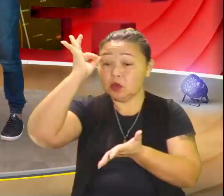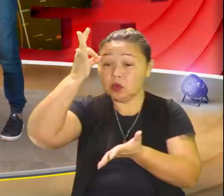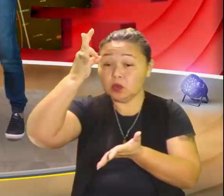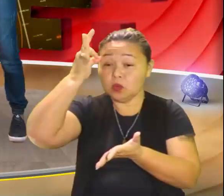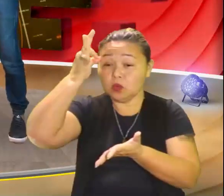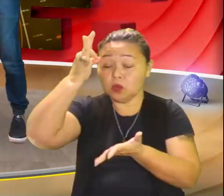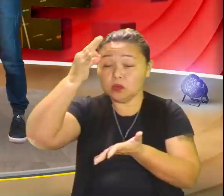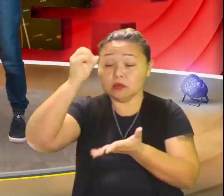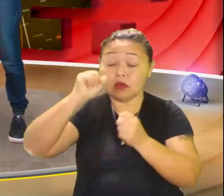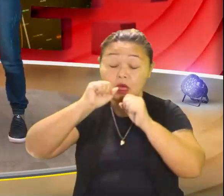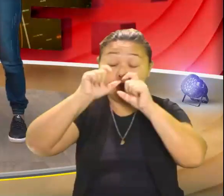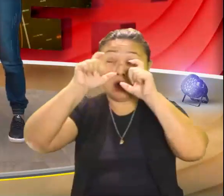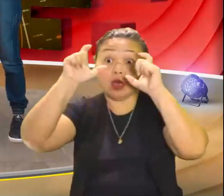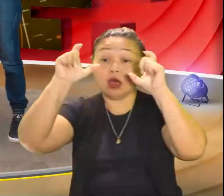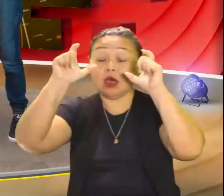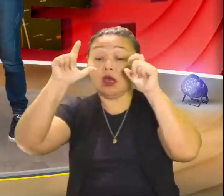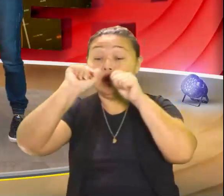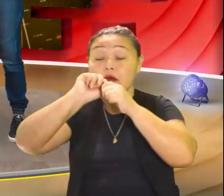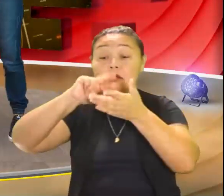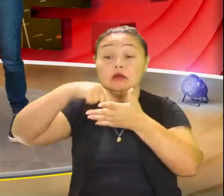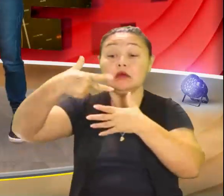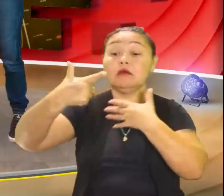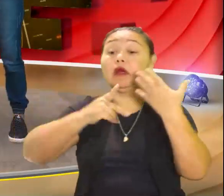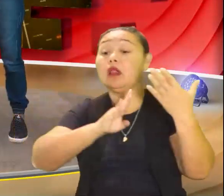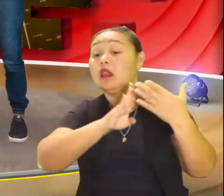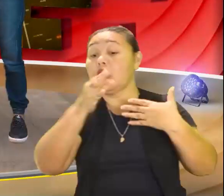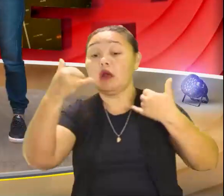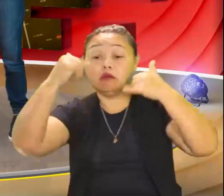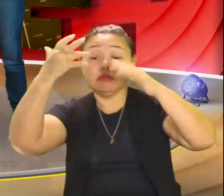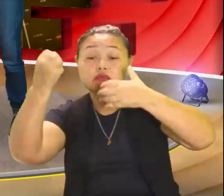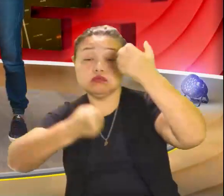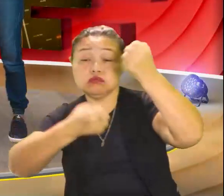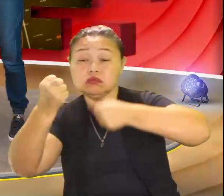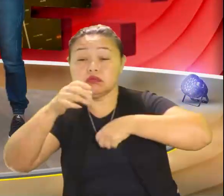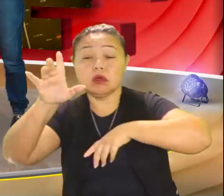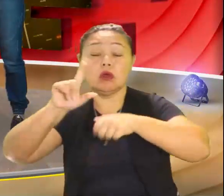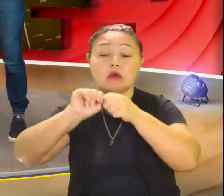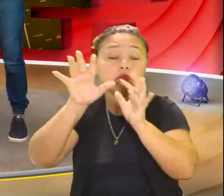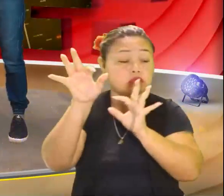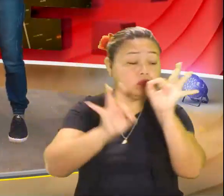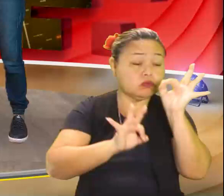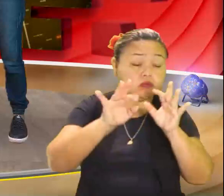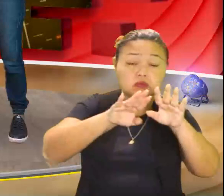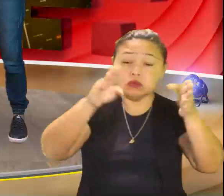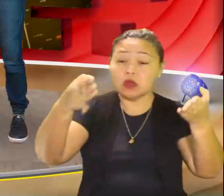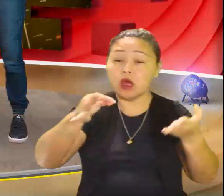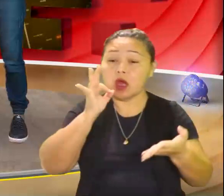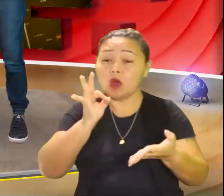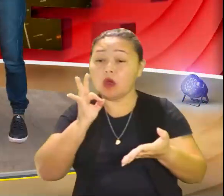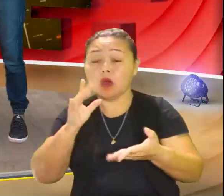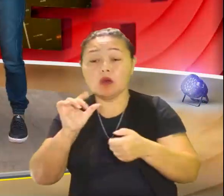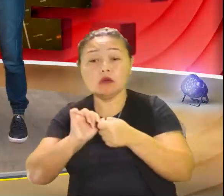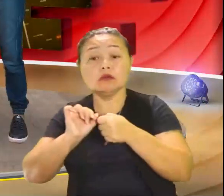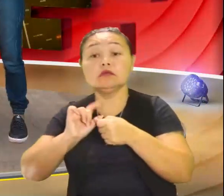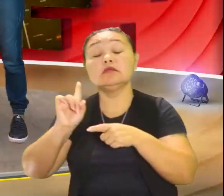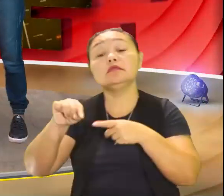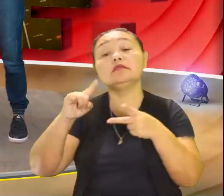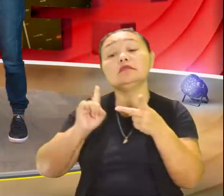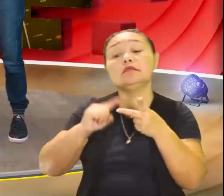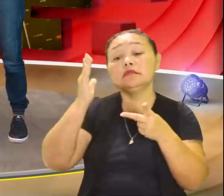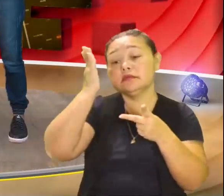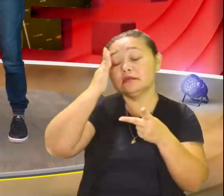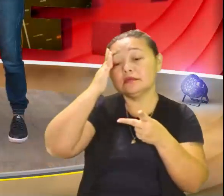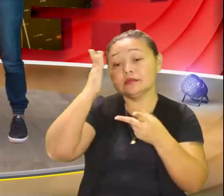o pai, né, a ordenhar o gado, precisam tirar leite, precisam arrumar o café, precisam fazer tal.